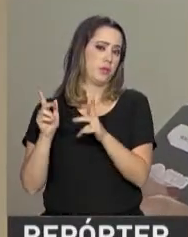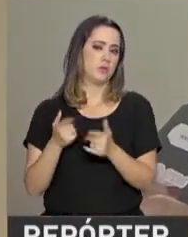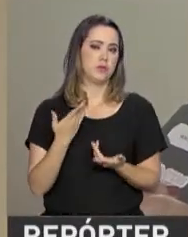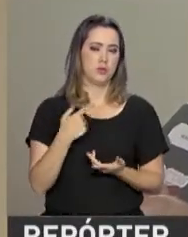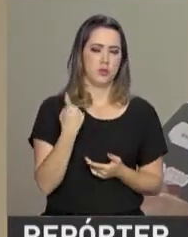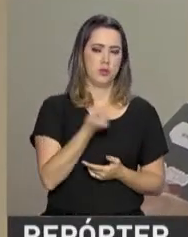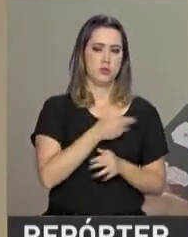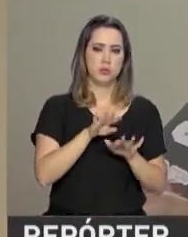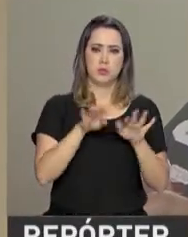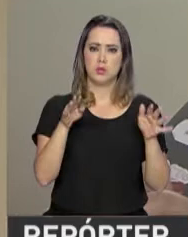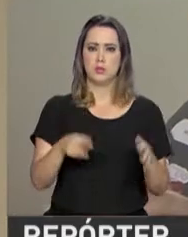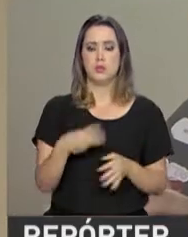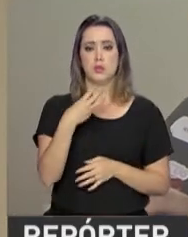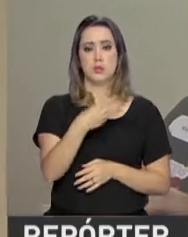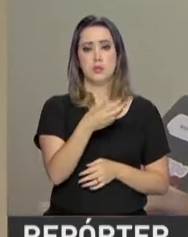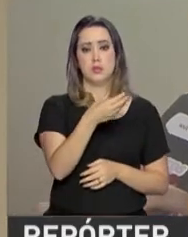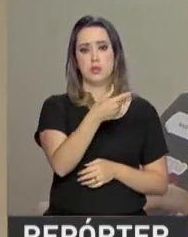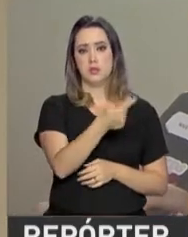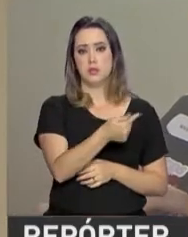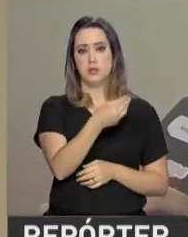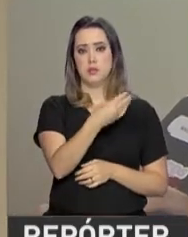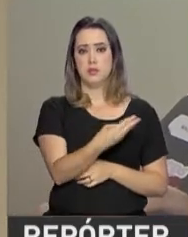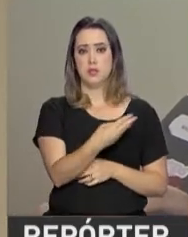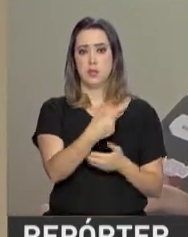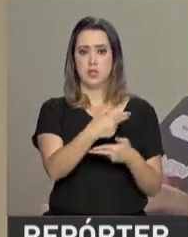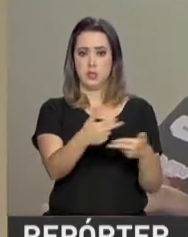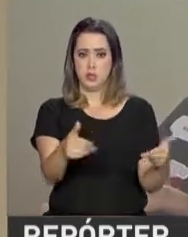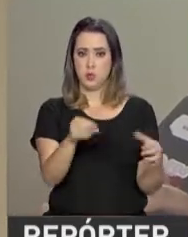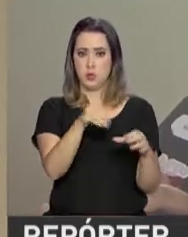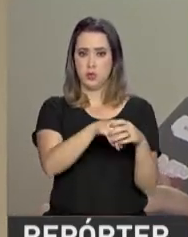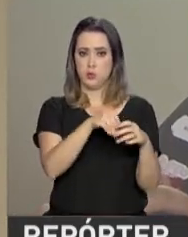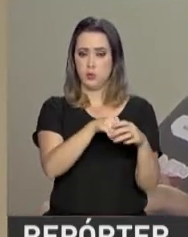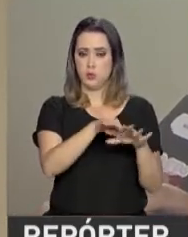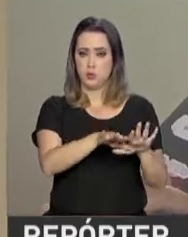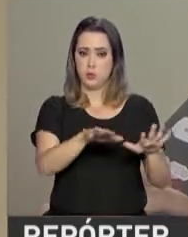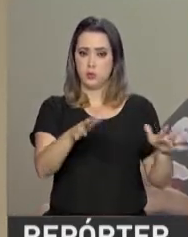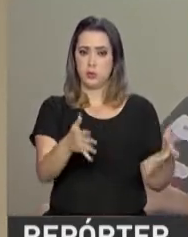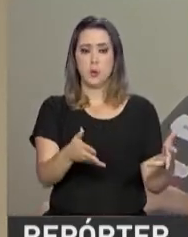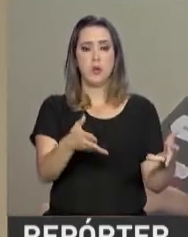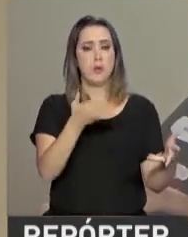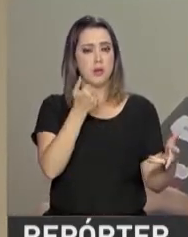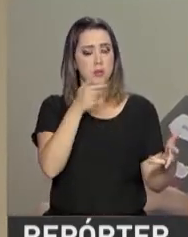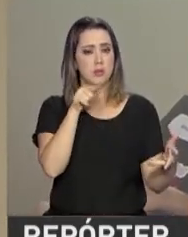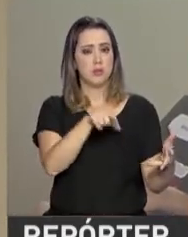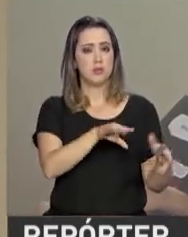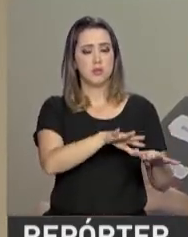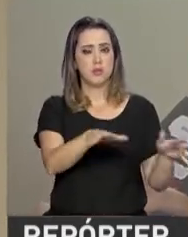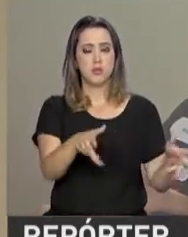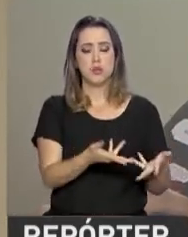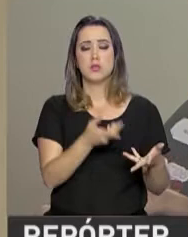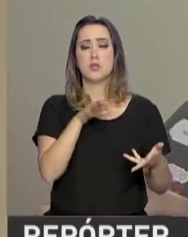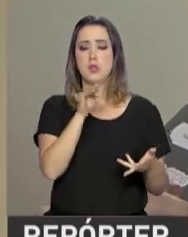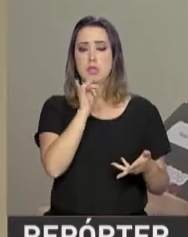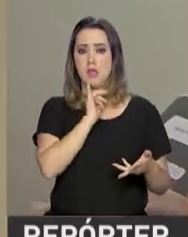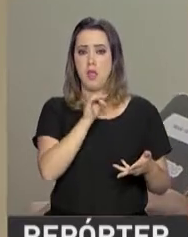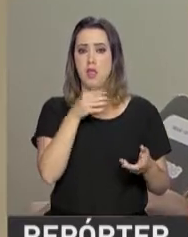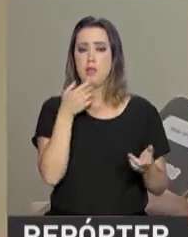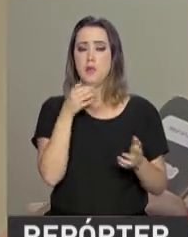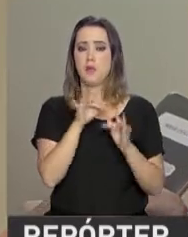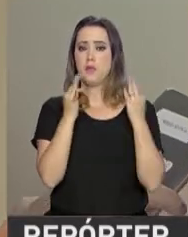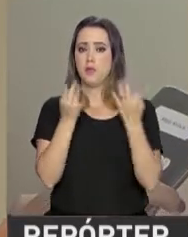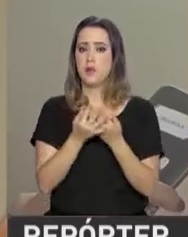que tem aproximadamente 373 itens e a média desses itens é que forma esse índice de inflação. Então, famílias que consomem